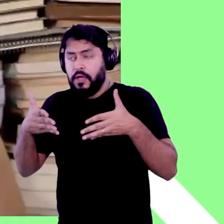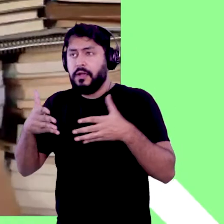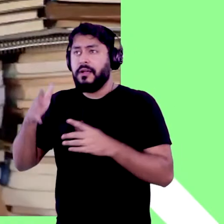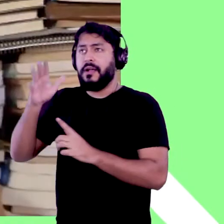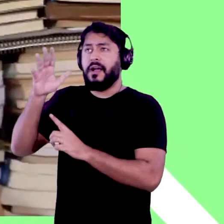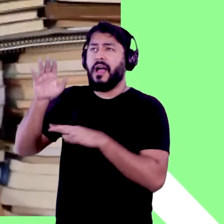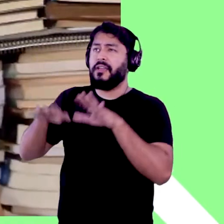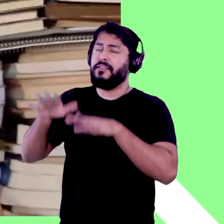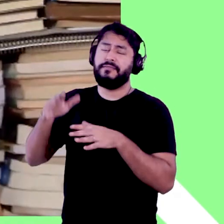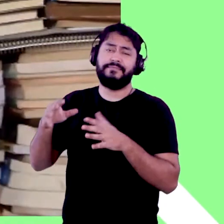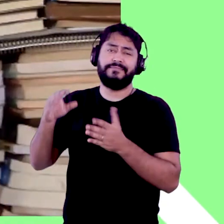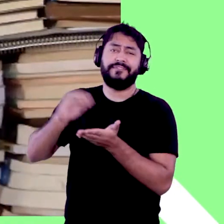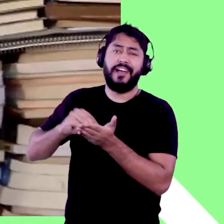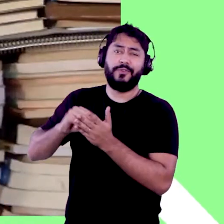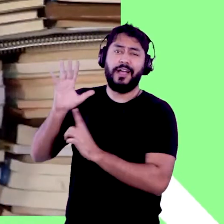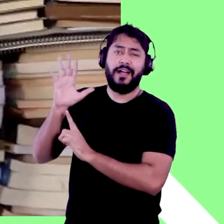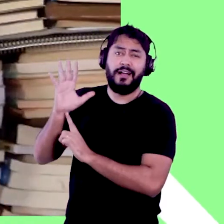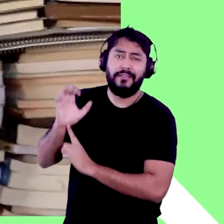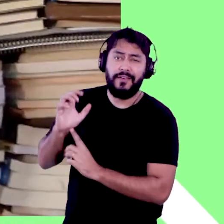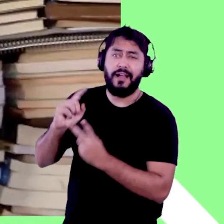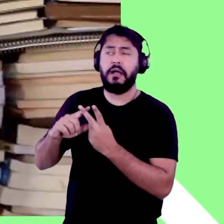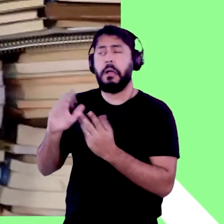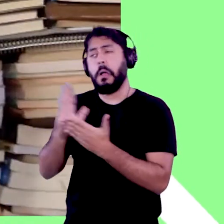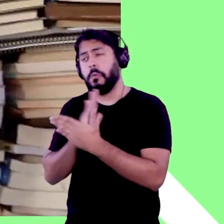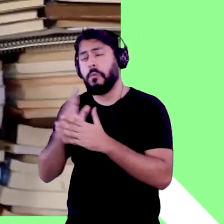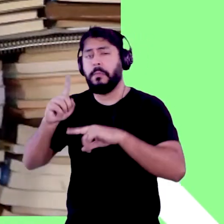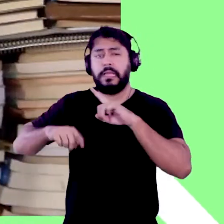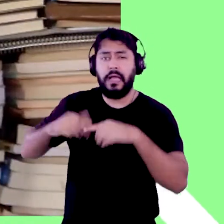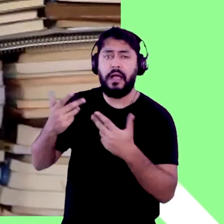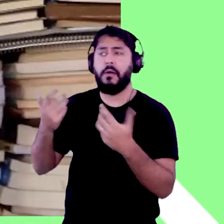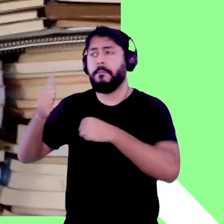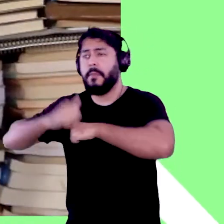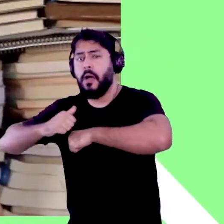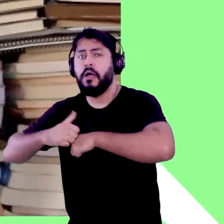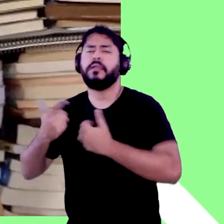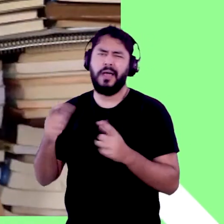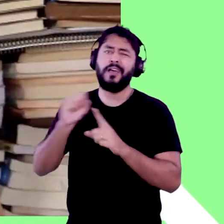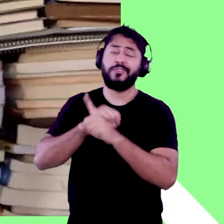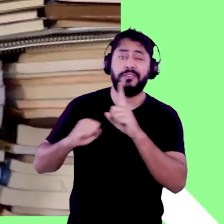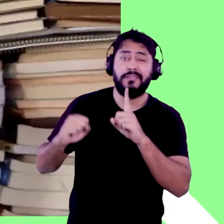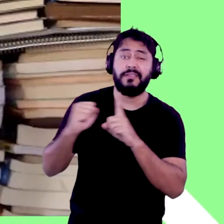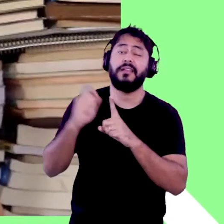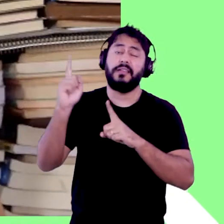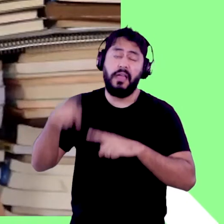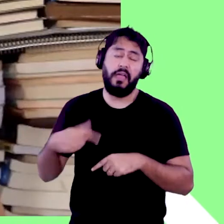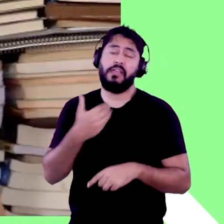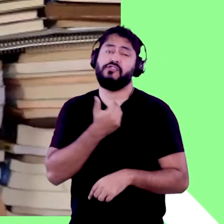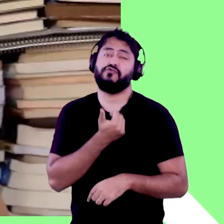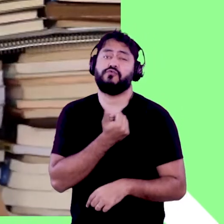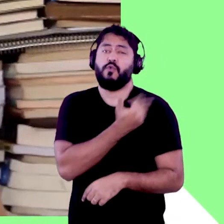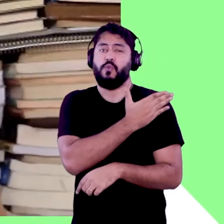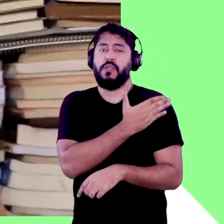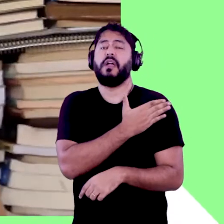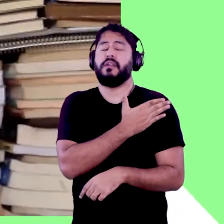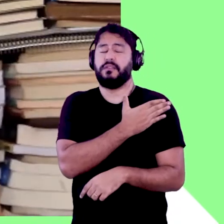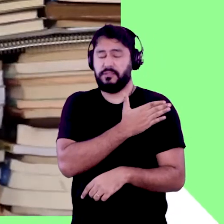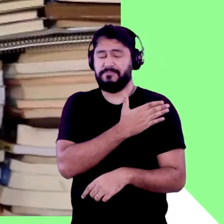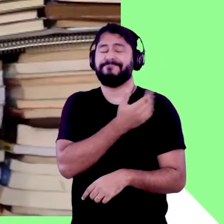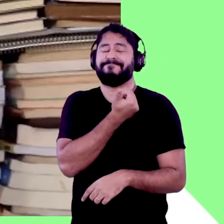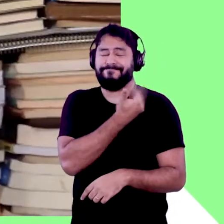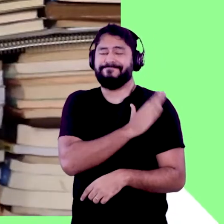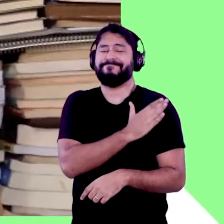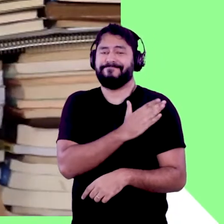recursos. Então, esse número da exclusão, né, da sociedade excludente, que ela é excludente nos aspectos